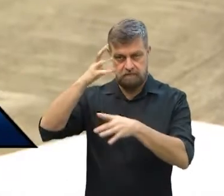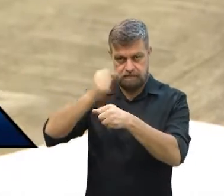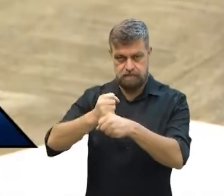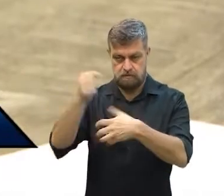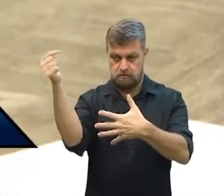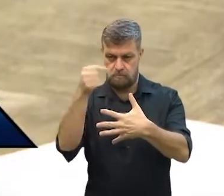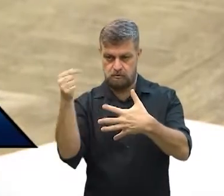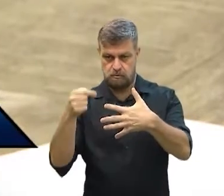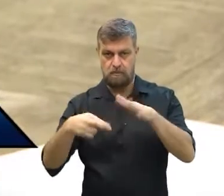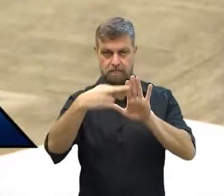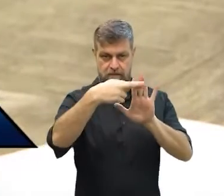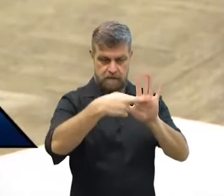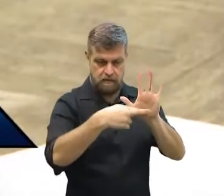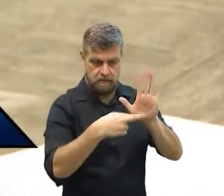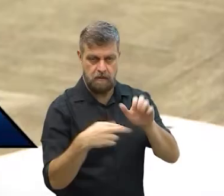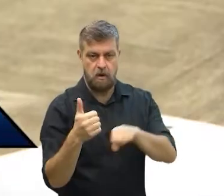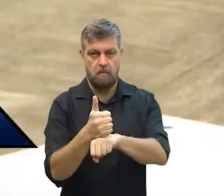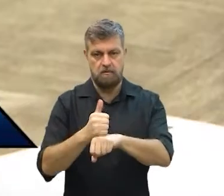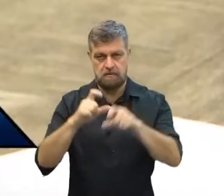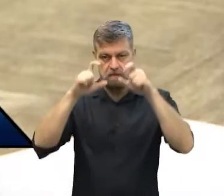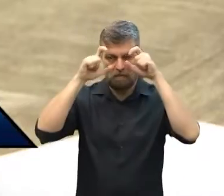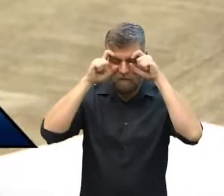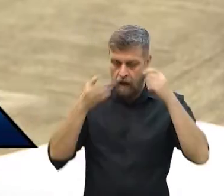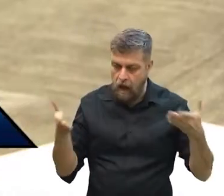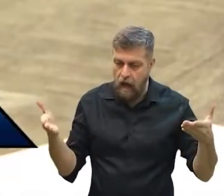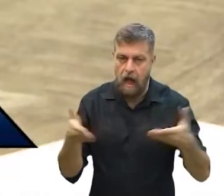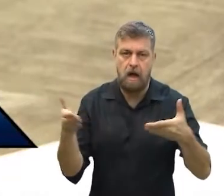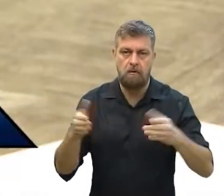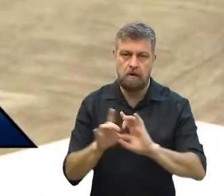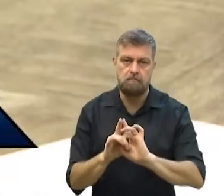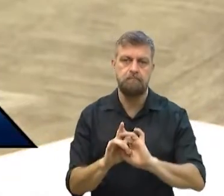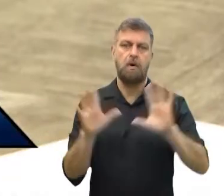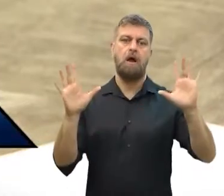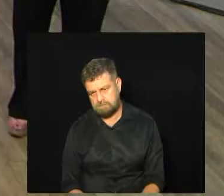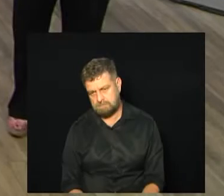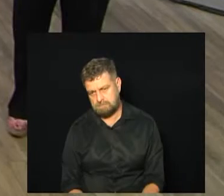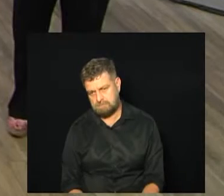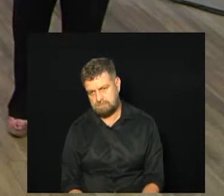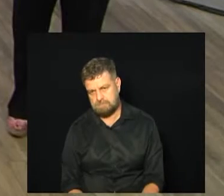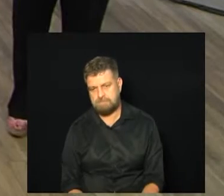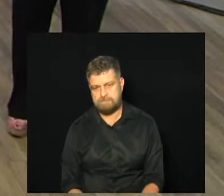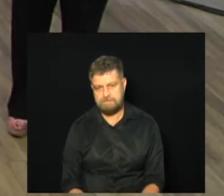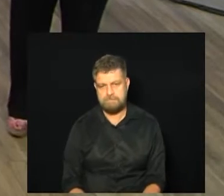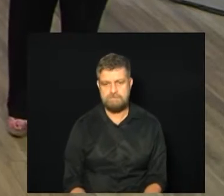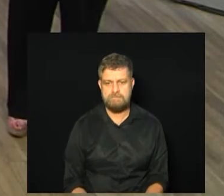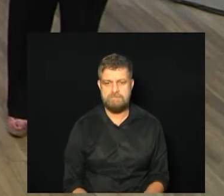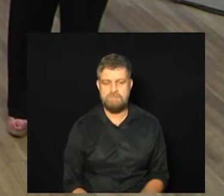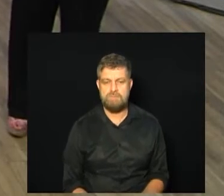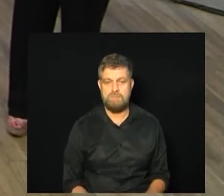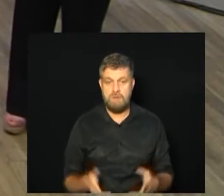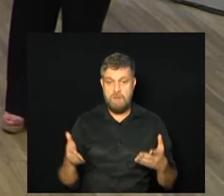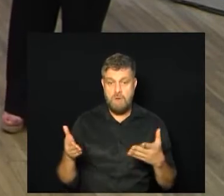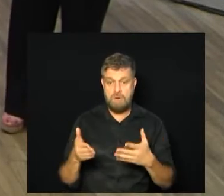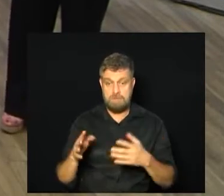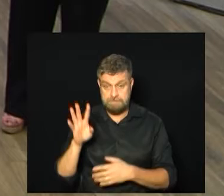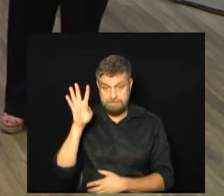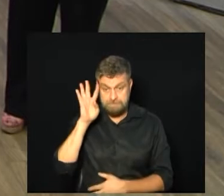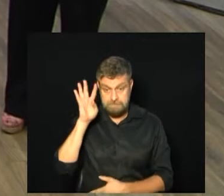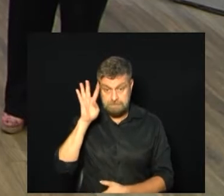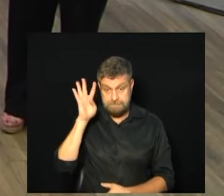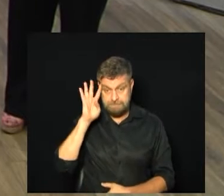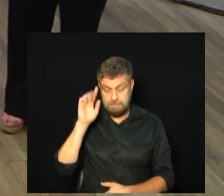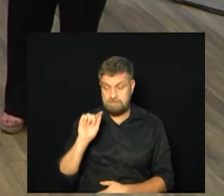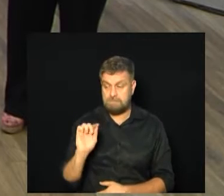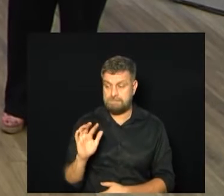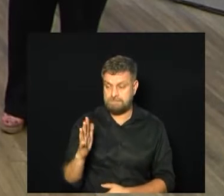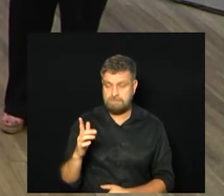todas essas normativas, a optometria agora pode dizer que está livre. E hoje é quarta-feira,